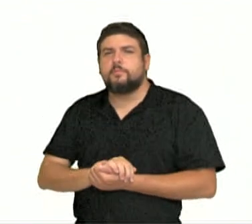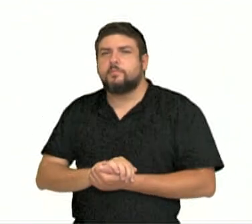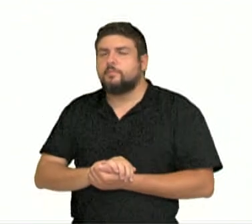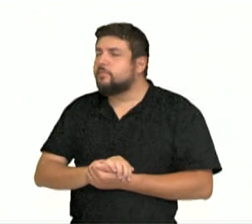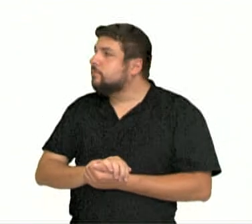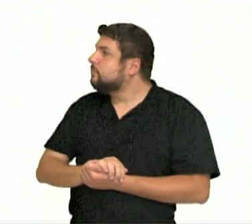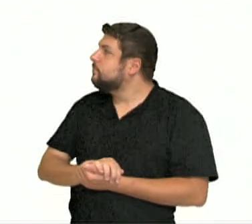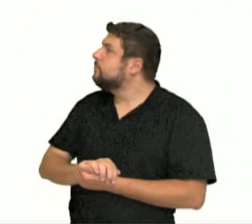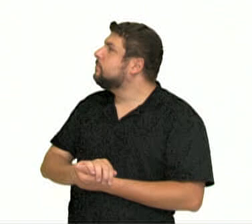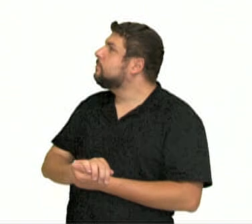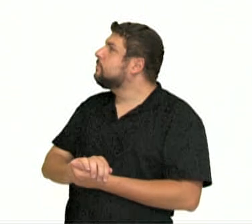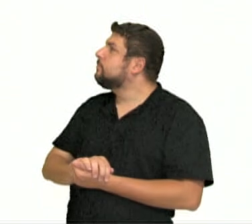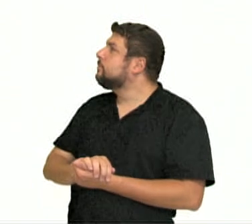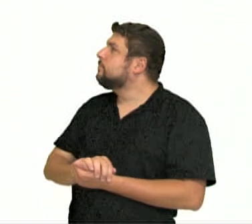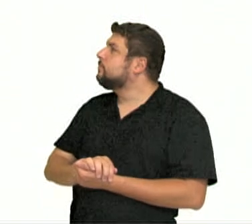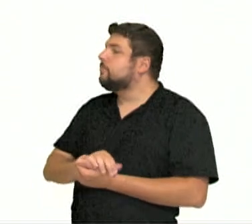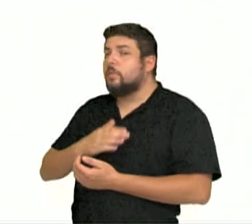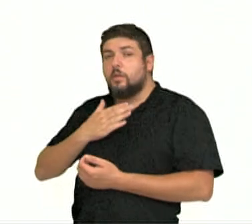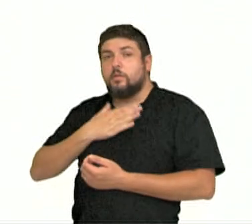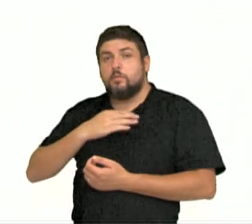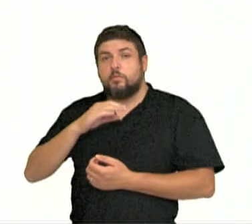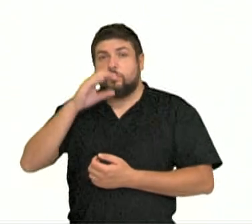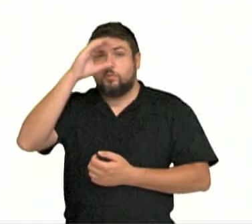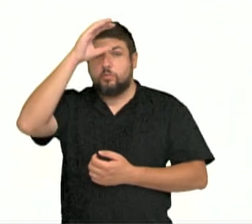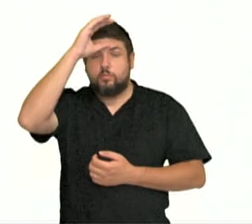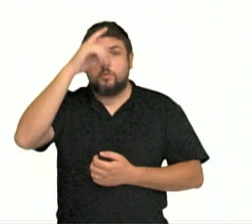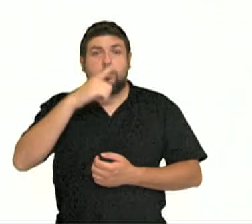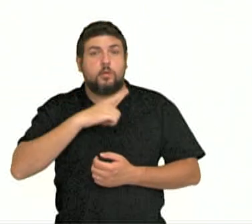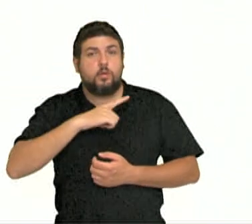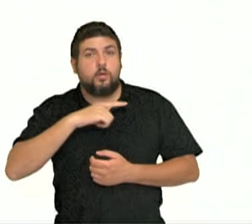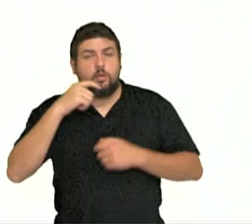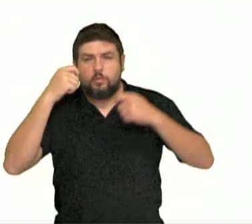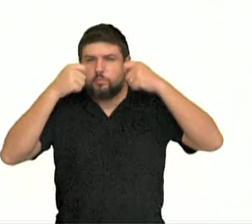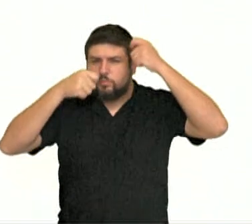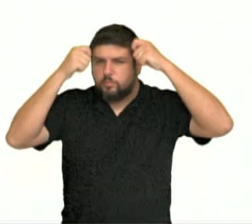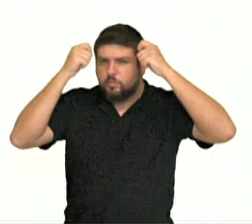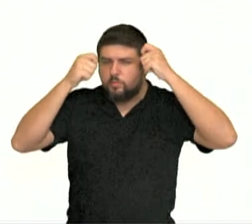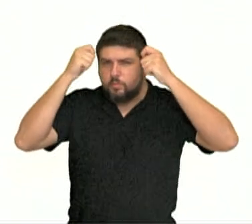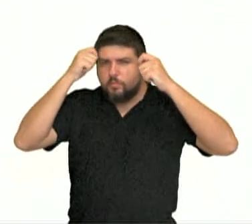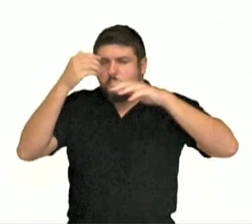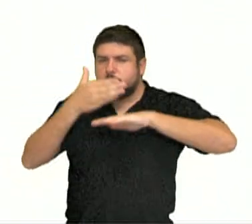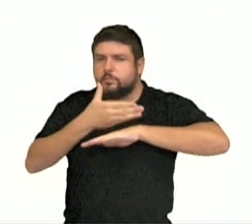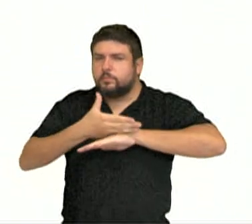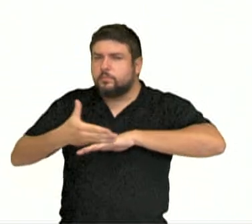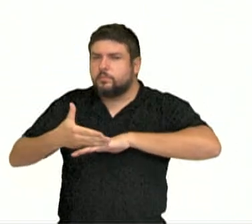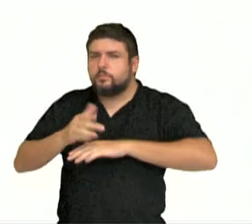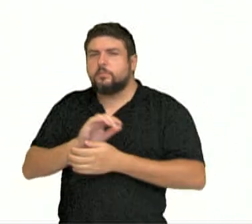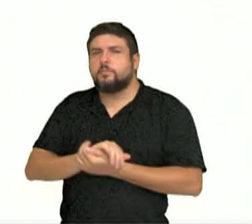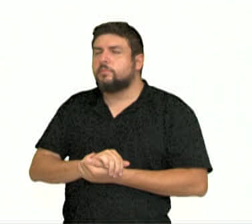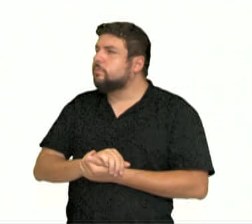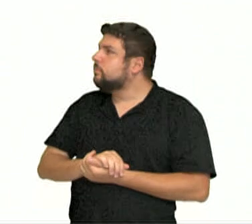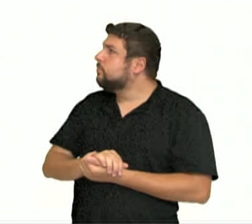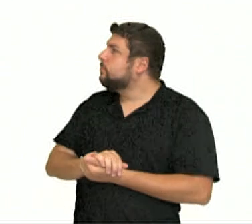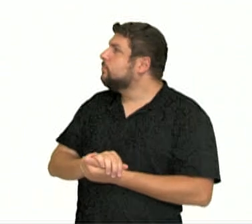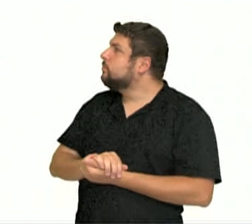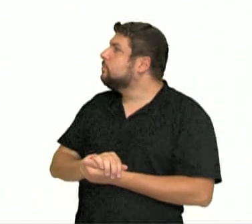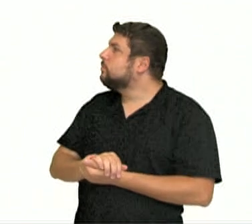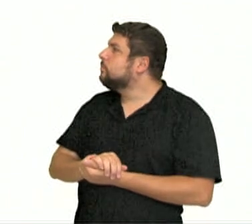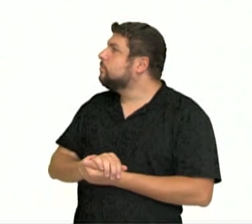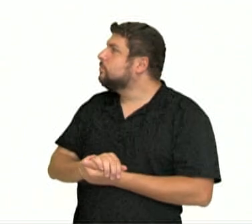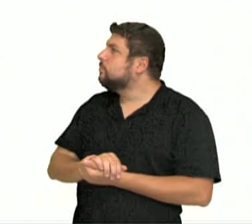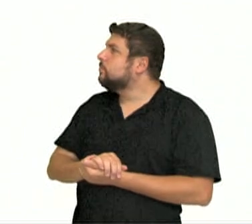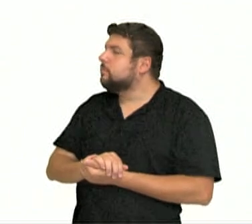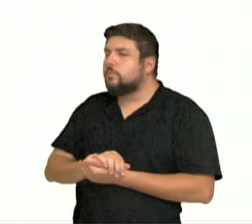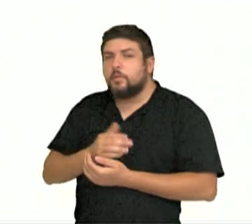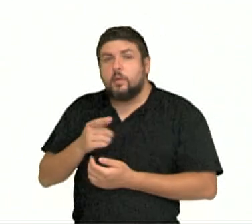tiene el pelo canoso. Meu tio tem o cabelo grisalho. Ellos tienen el pelo rizado. Eles